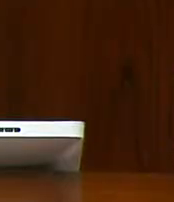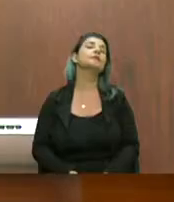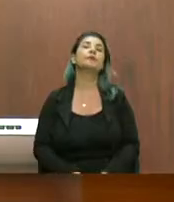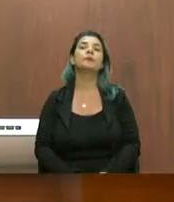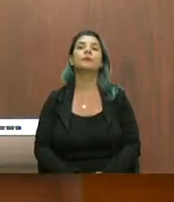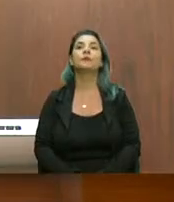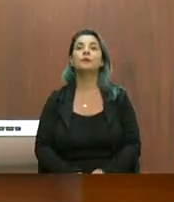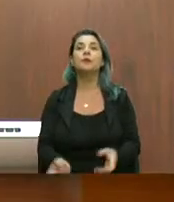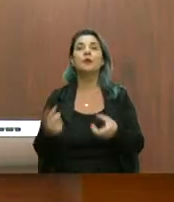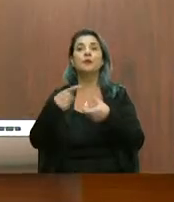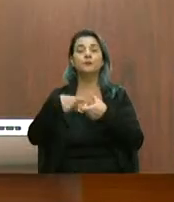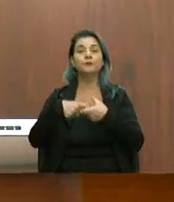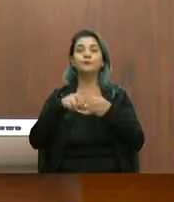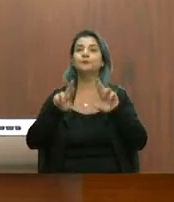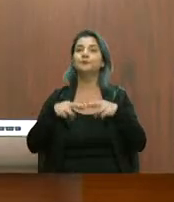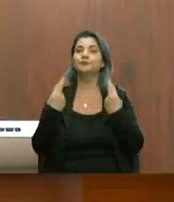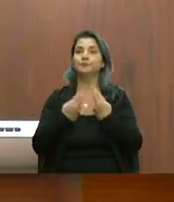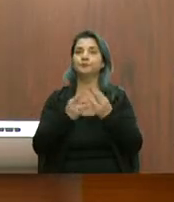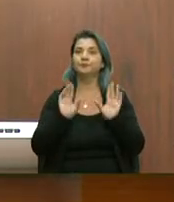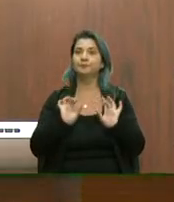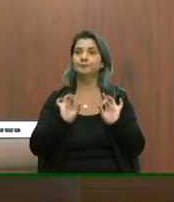Retomada a sessão plenária.